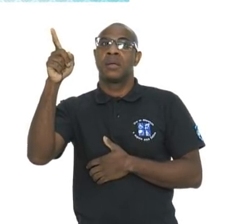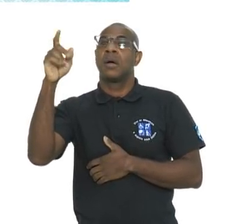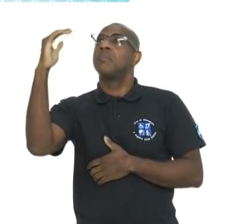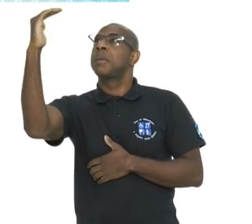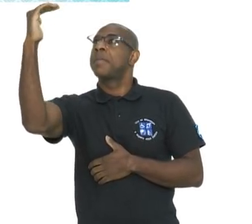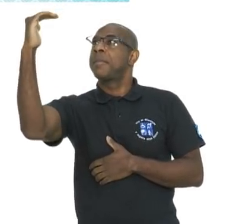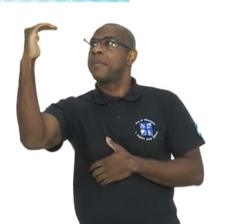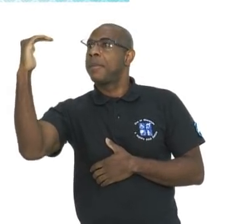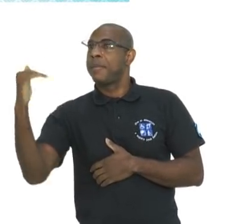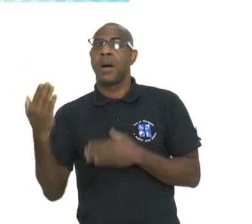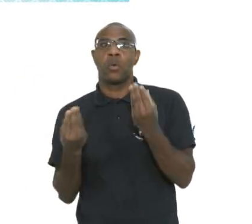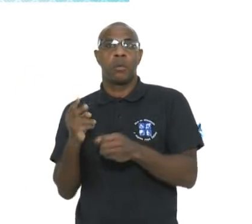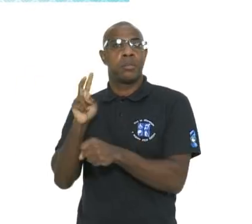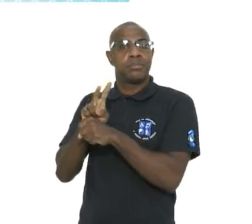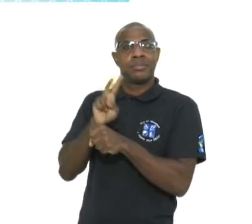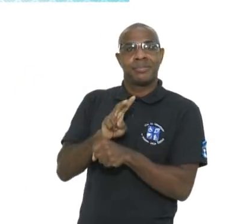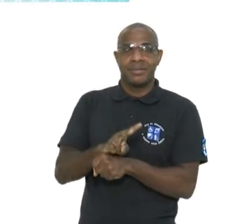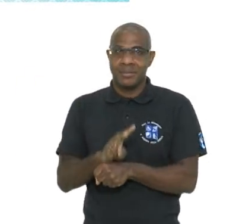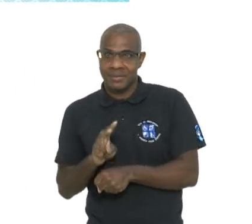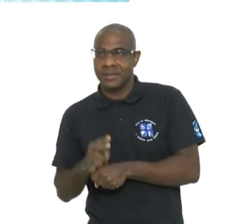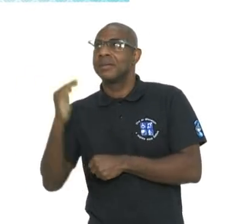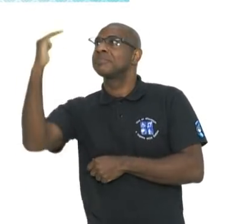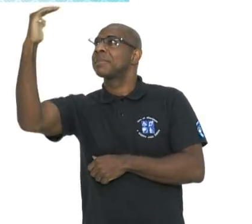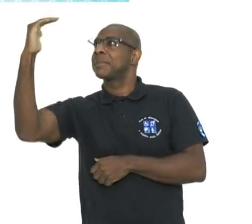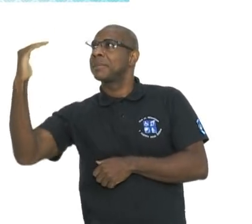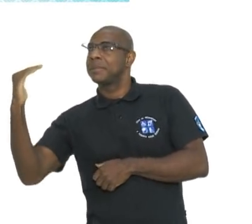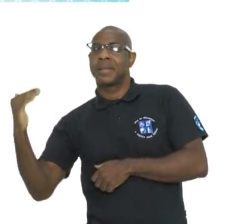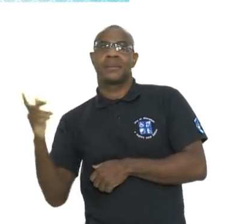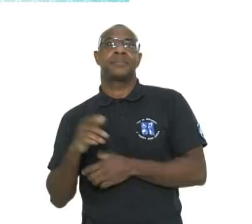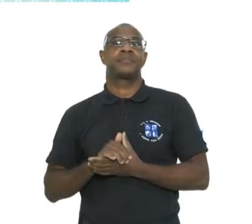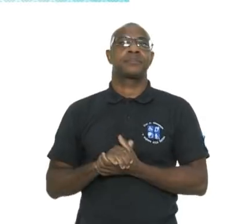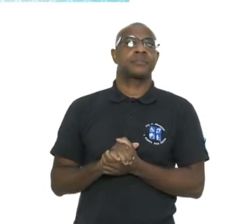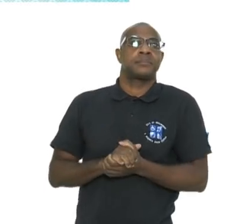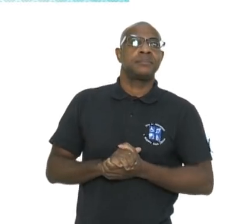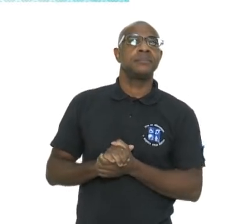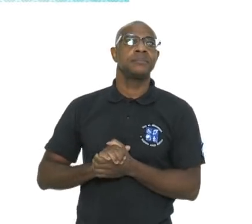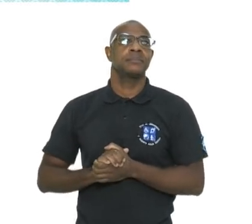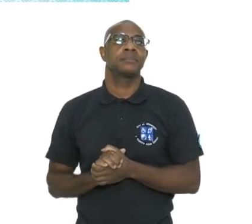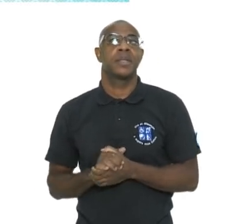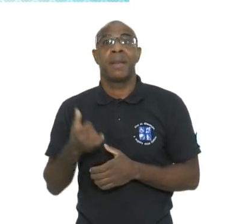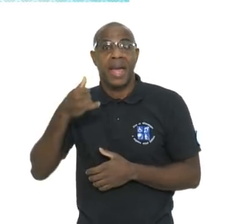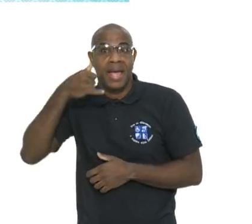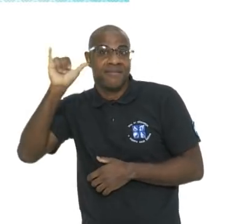simples para prevenir a toxoplasmose. Certo, pessoal?